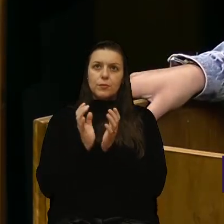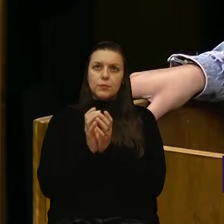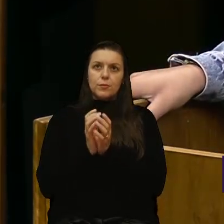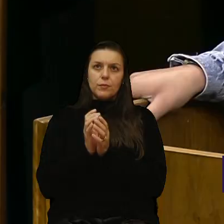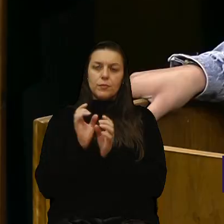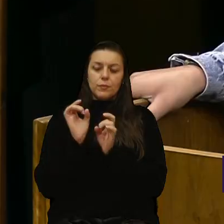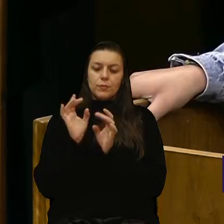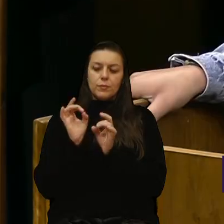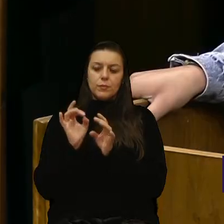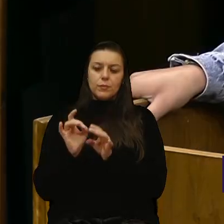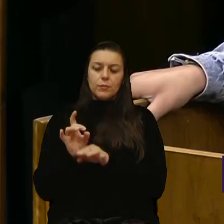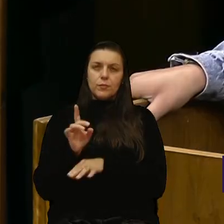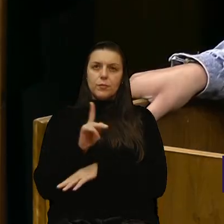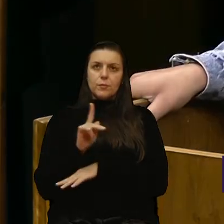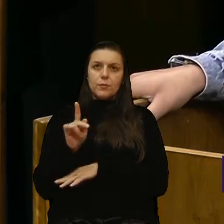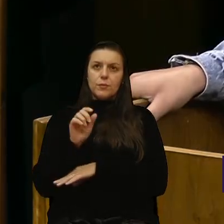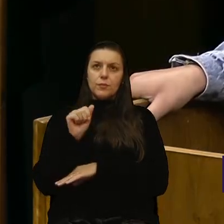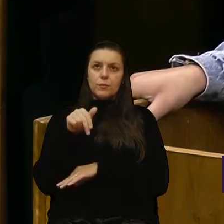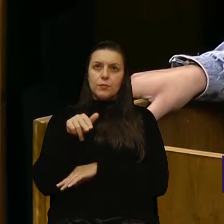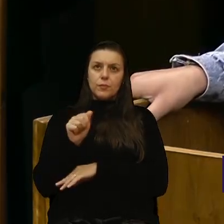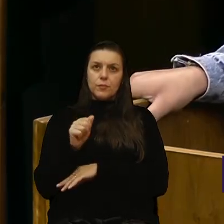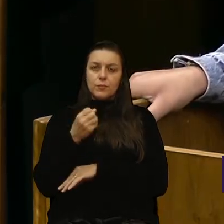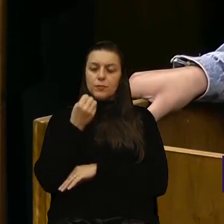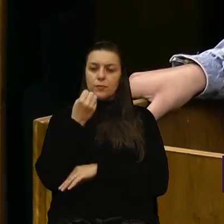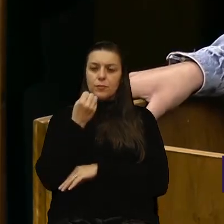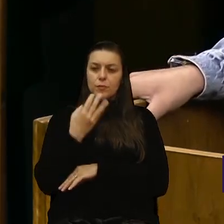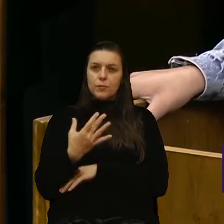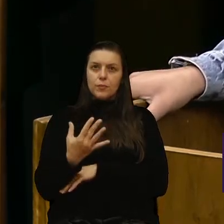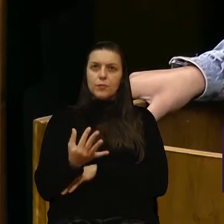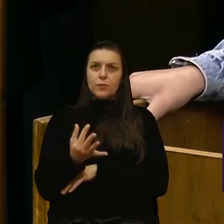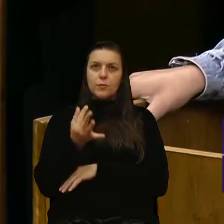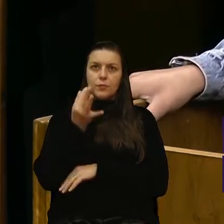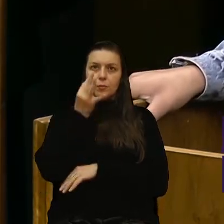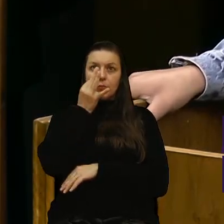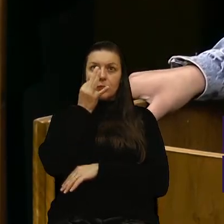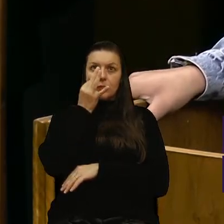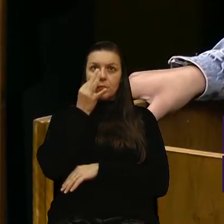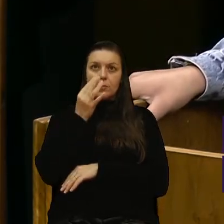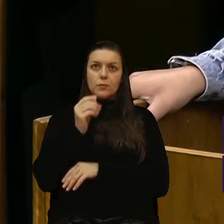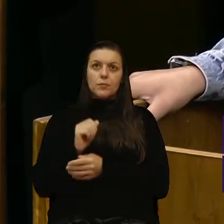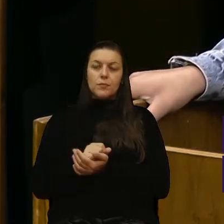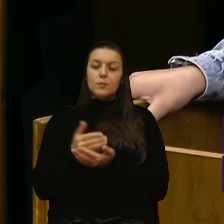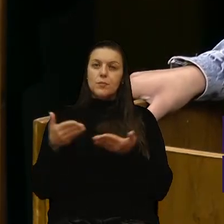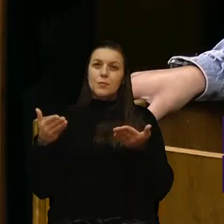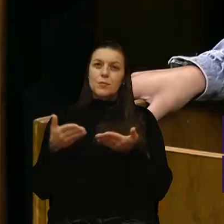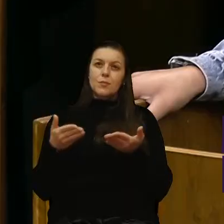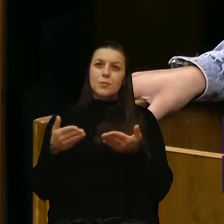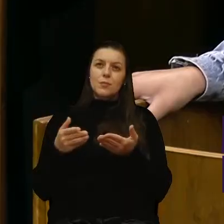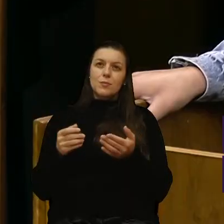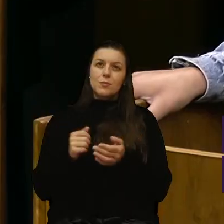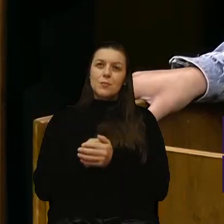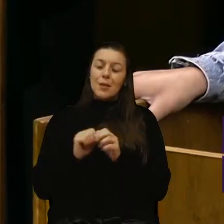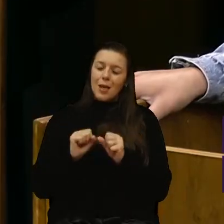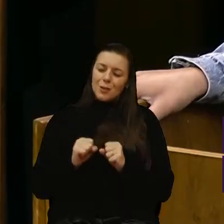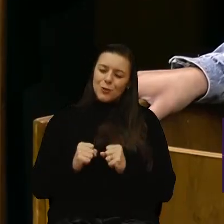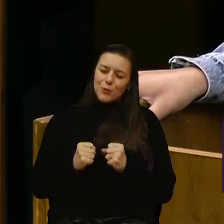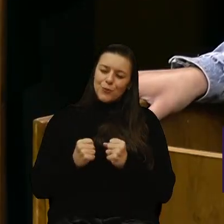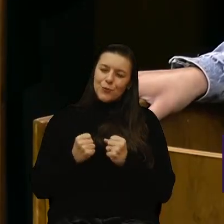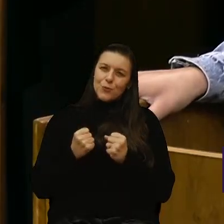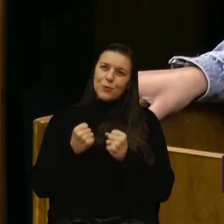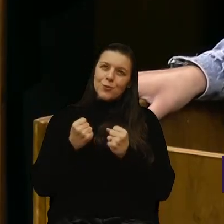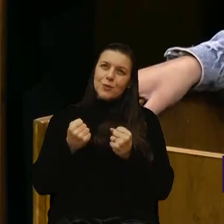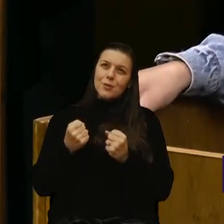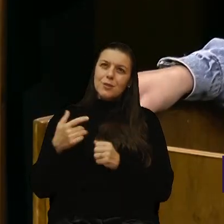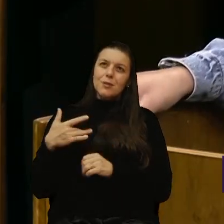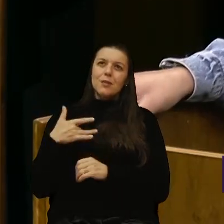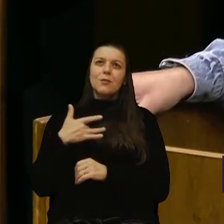em especial a prof. Ana, que bom estar aqui. Faço hoje, especialmente, um esforço grande devido à minha